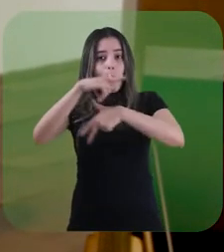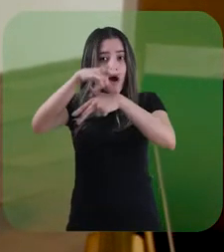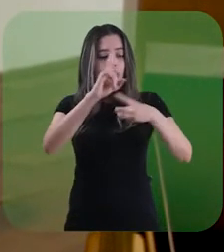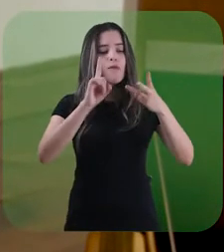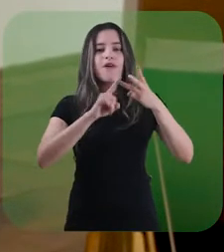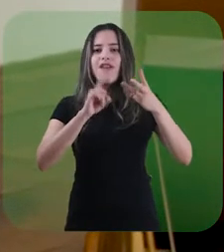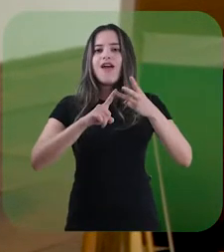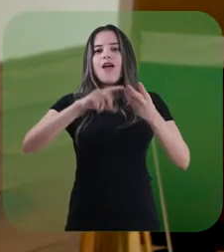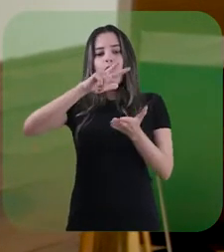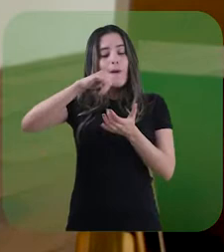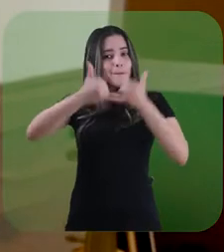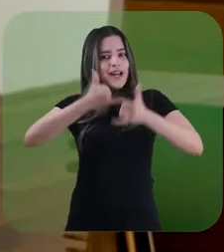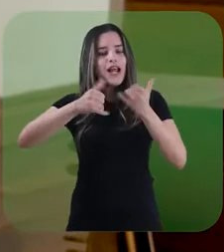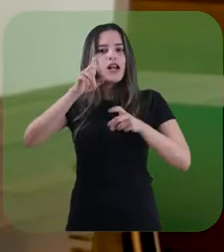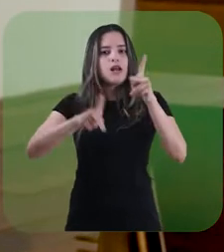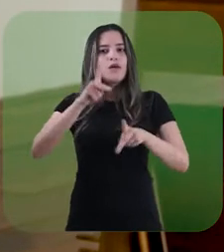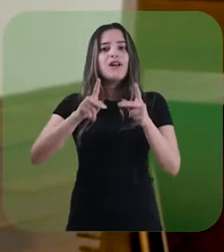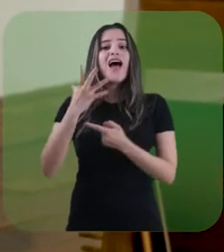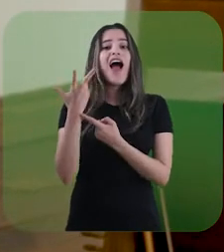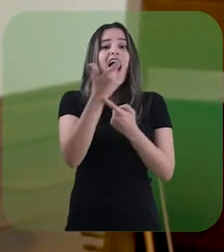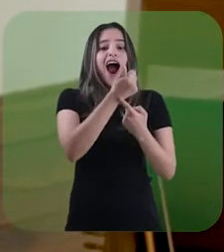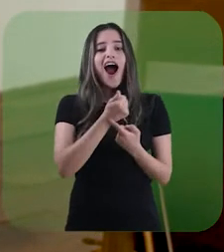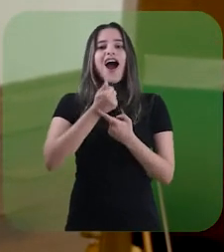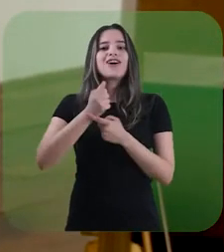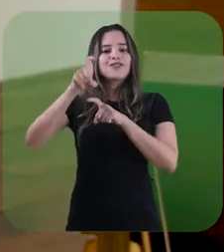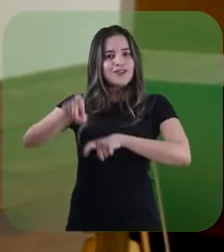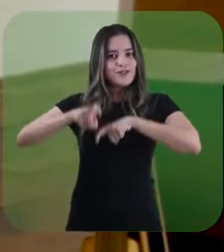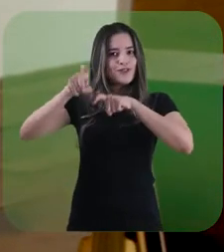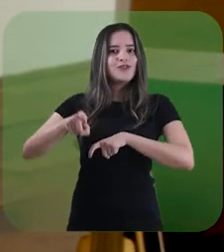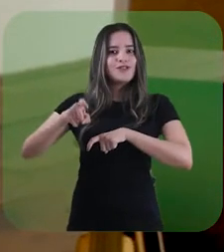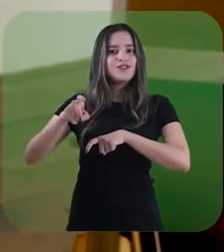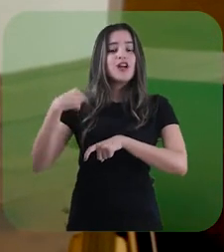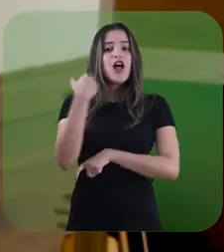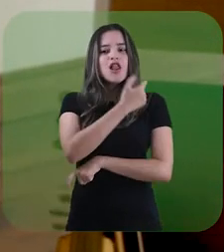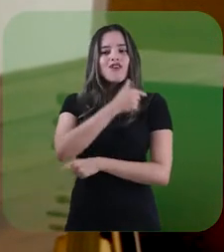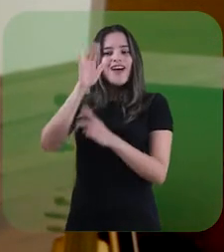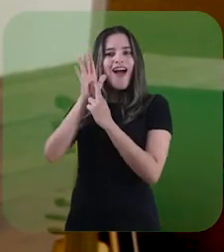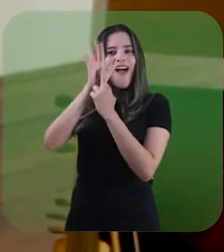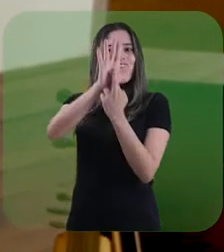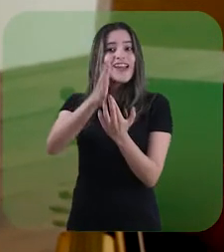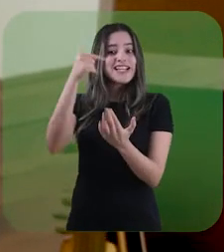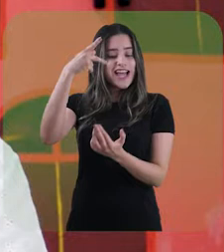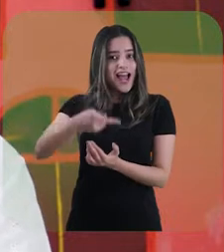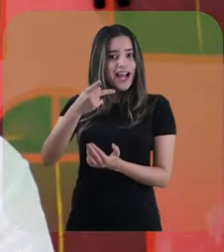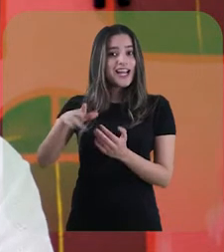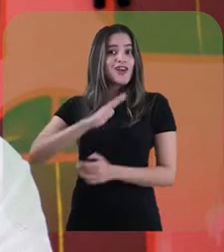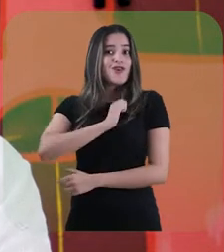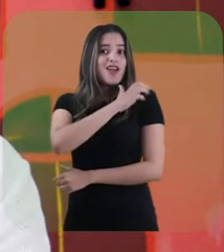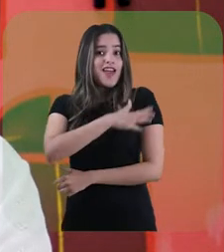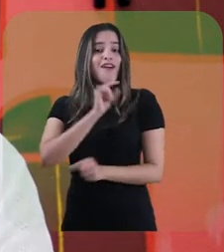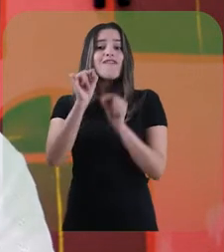é a arte dos Agricultores estamos uma escola de um referencial agrícola muito forte